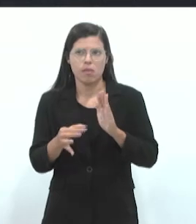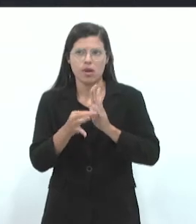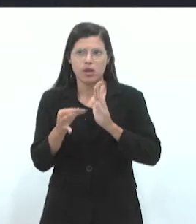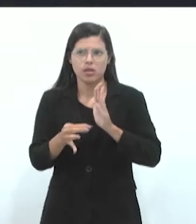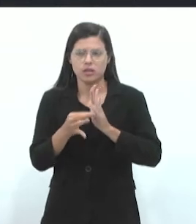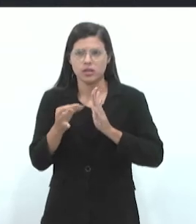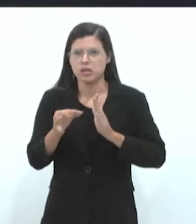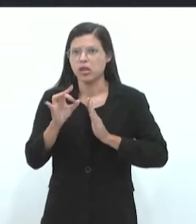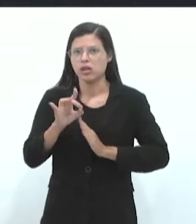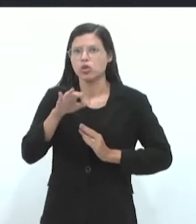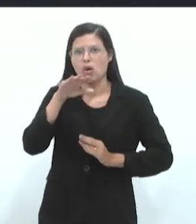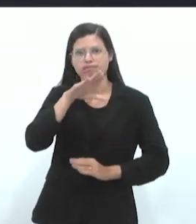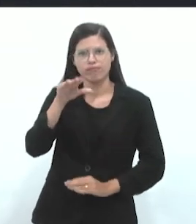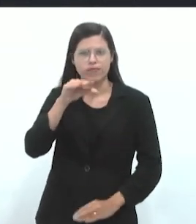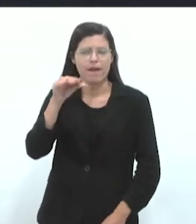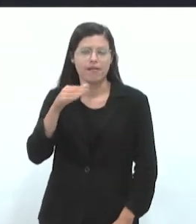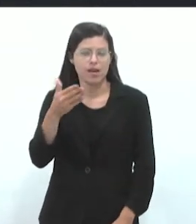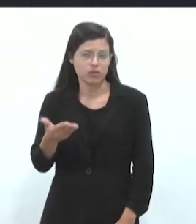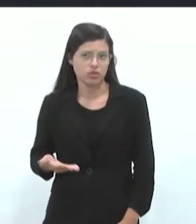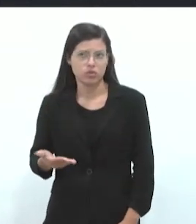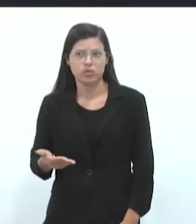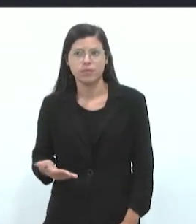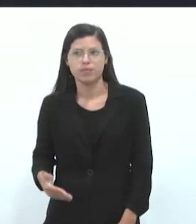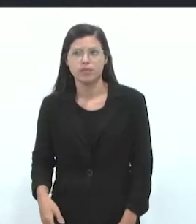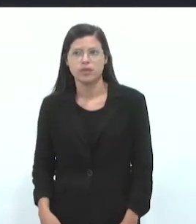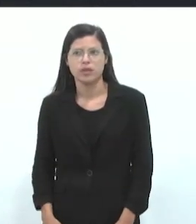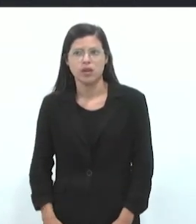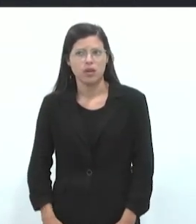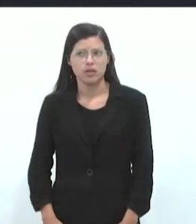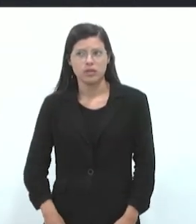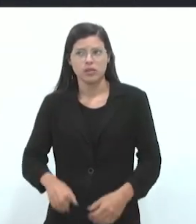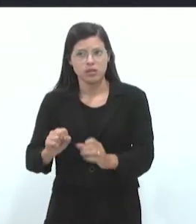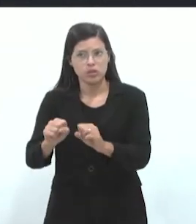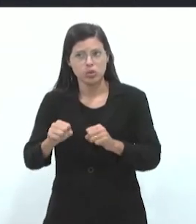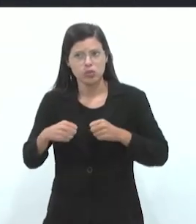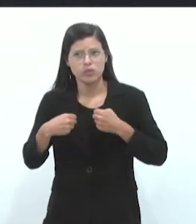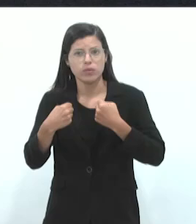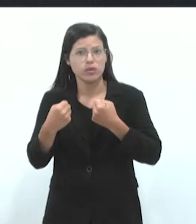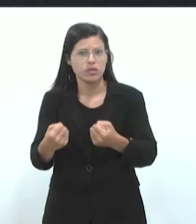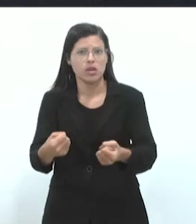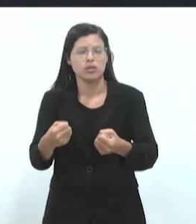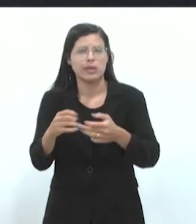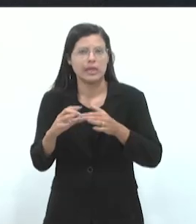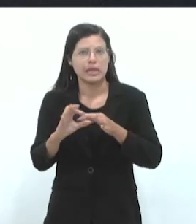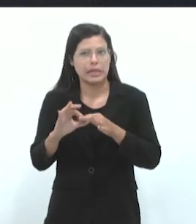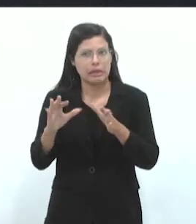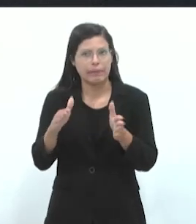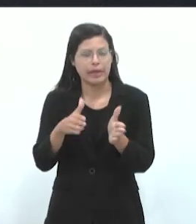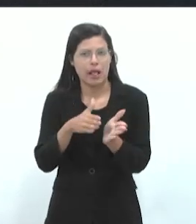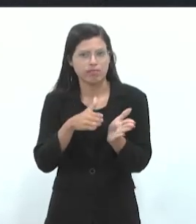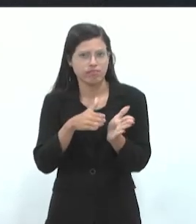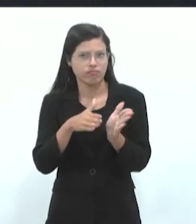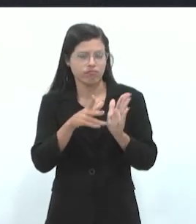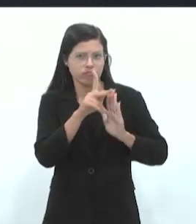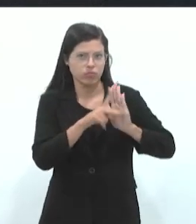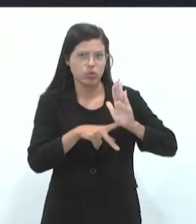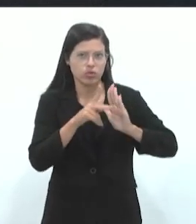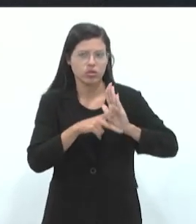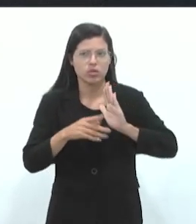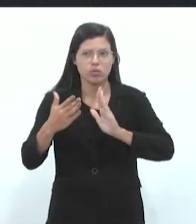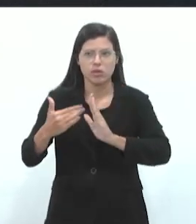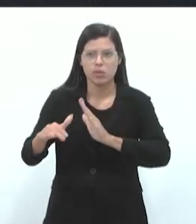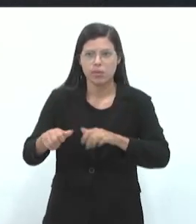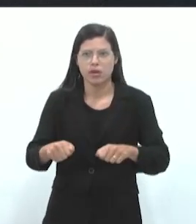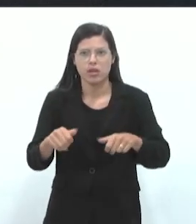se esmerado aqui em soltar muito projeto, liberar muito projeto para ir da plenário já com a discussão na CCJ. Mas, às